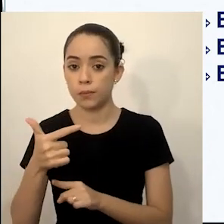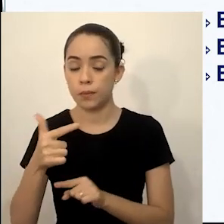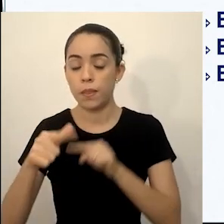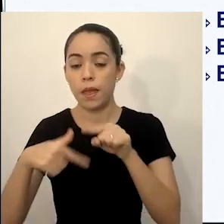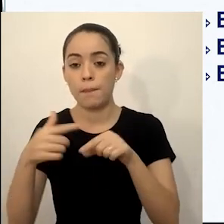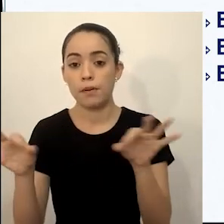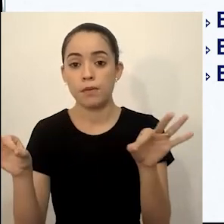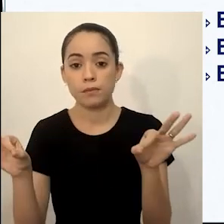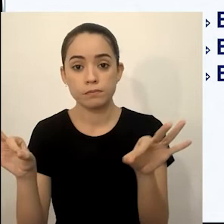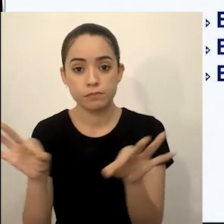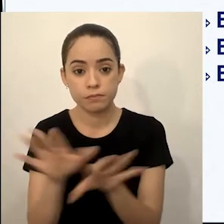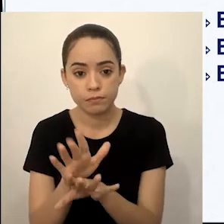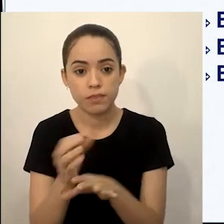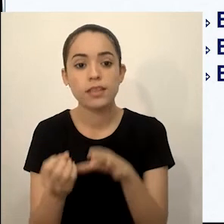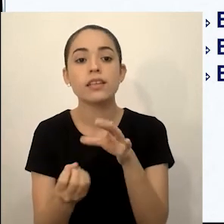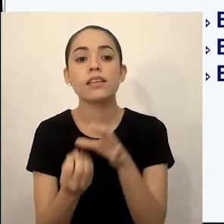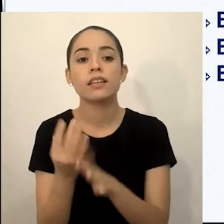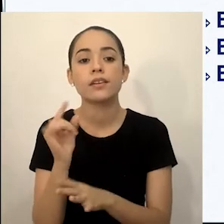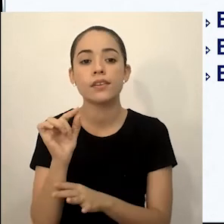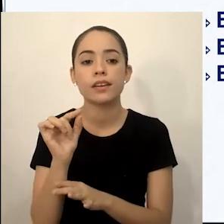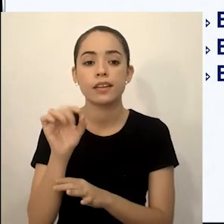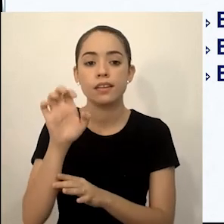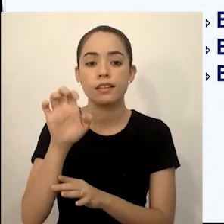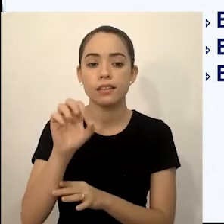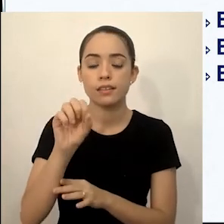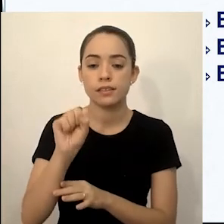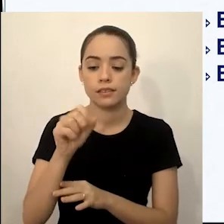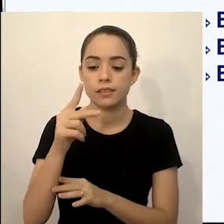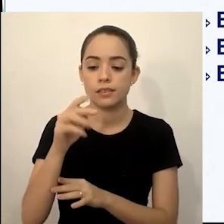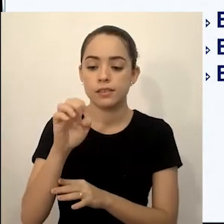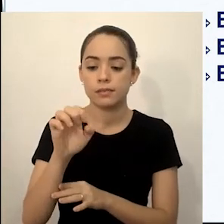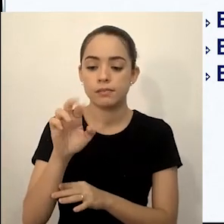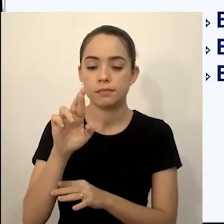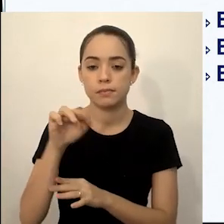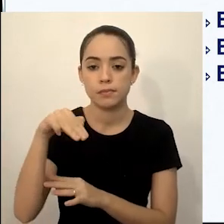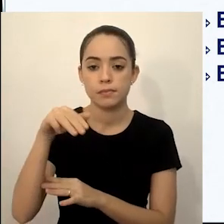final, formarão as espermátides.